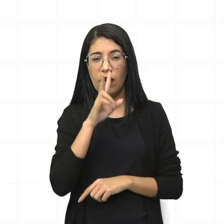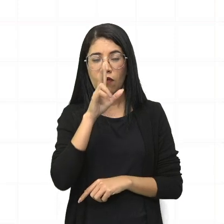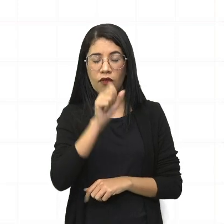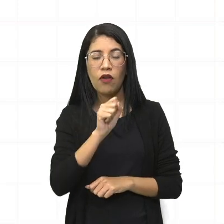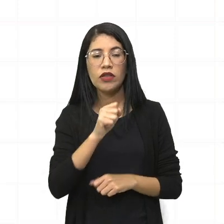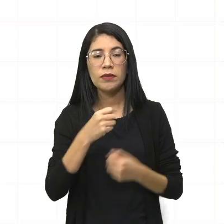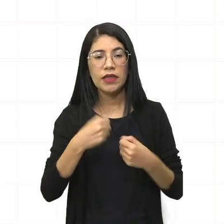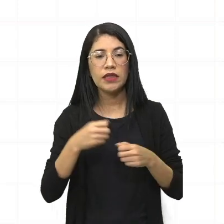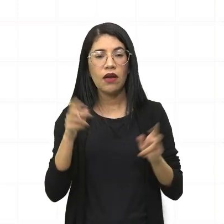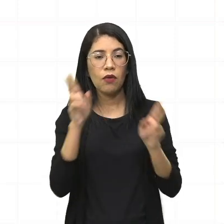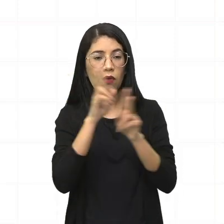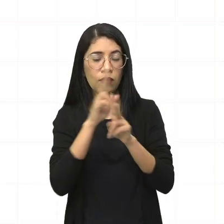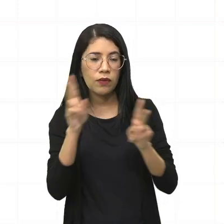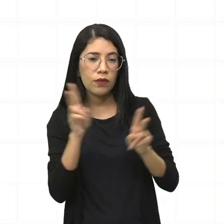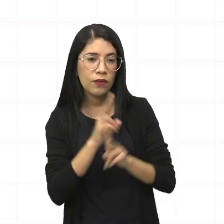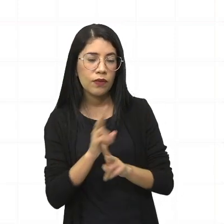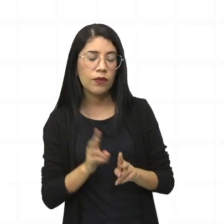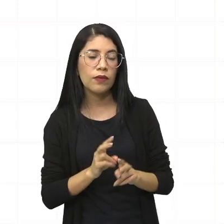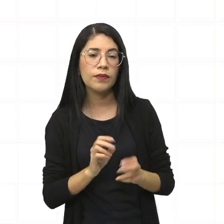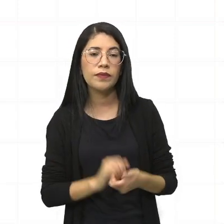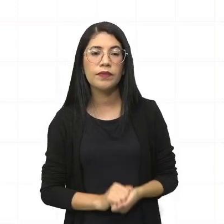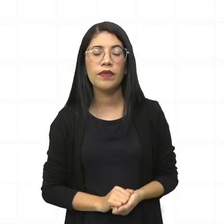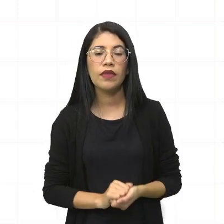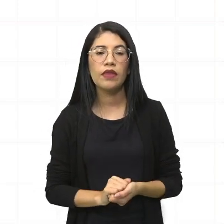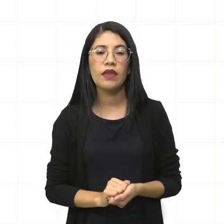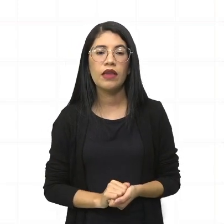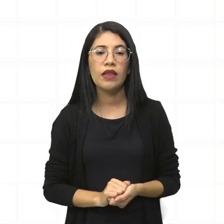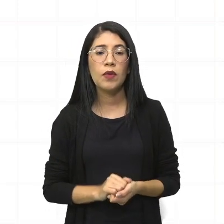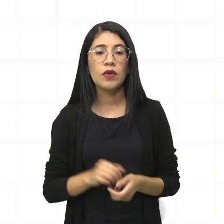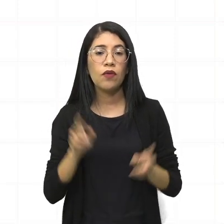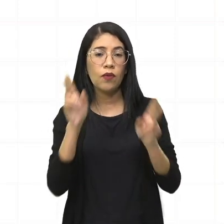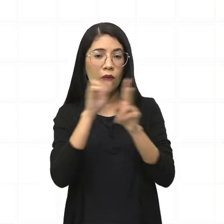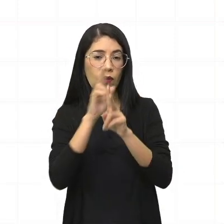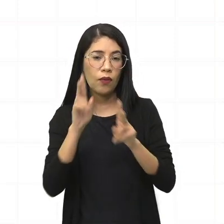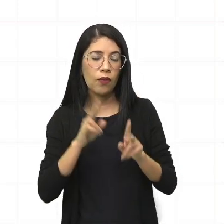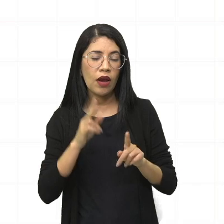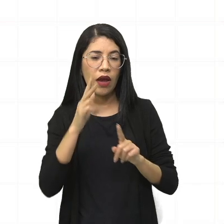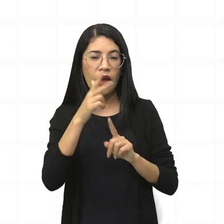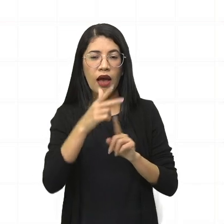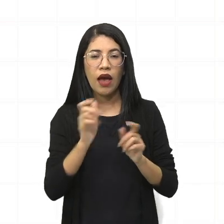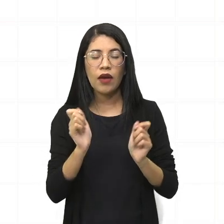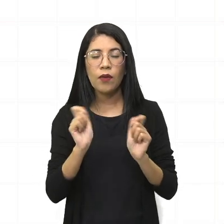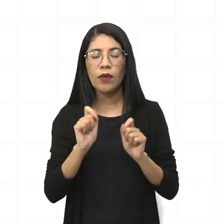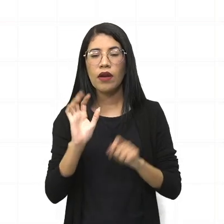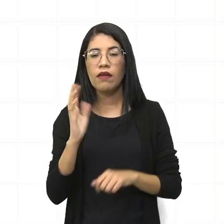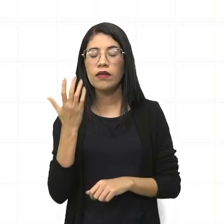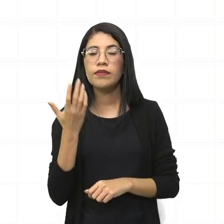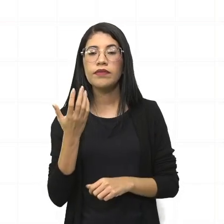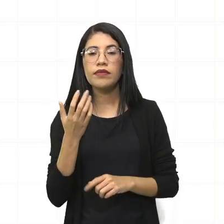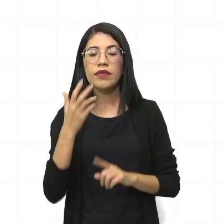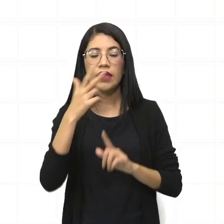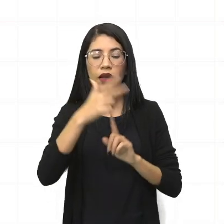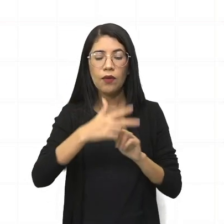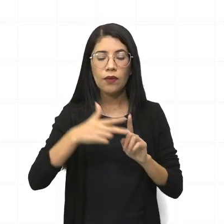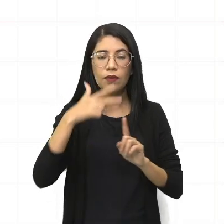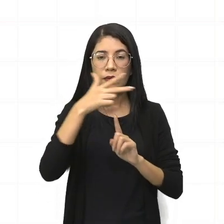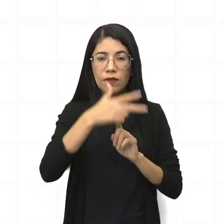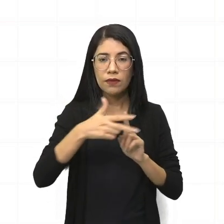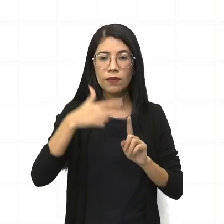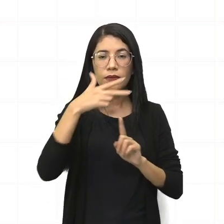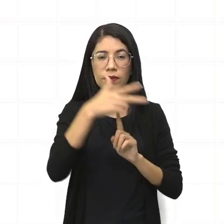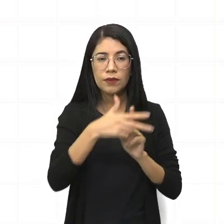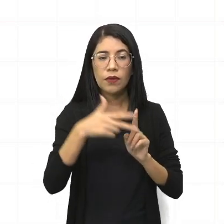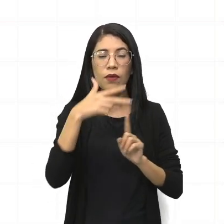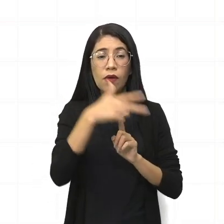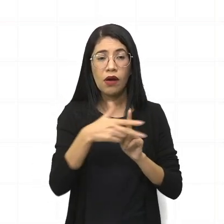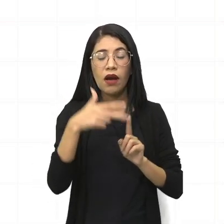as pás das turbinas. Então, quando o vento sopra, ele vai fazer com que as pás das turbinas elas